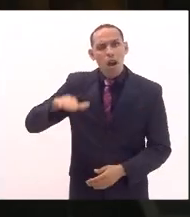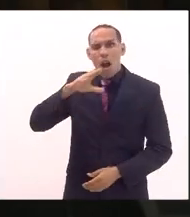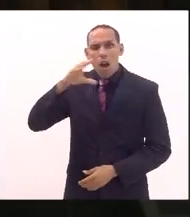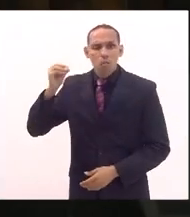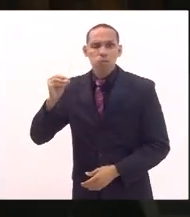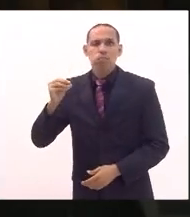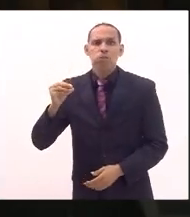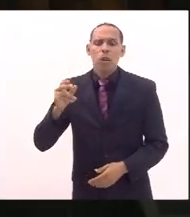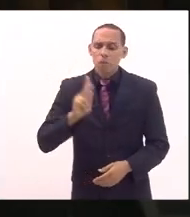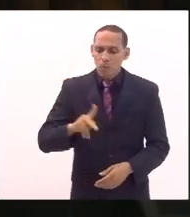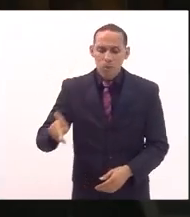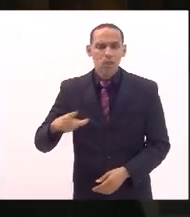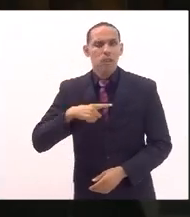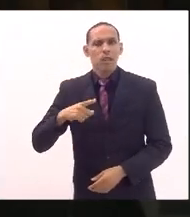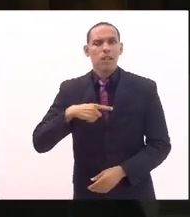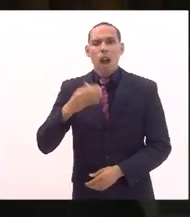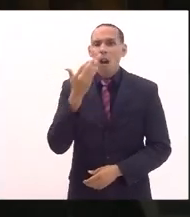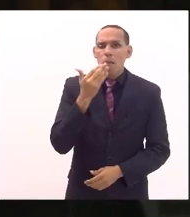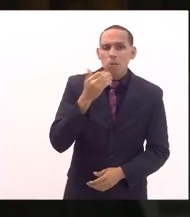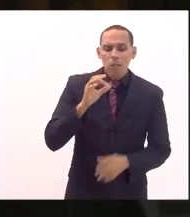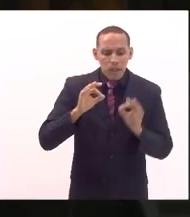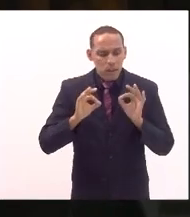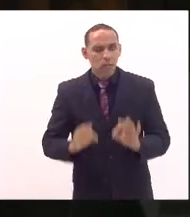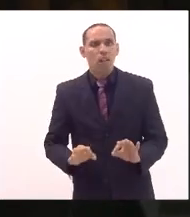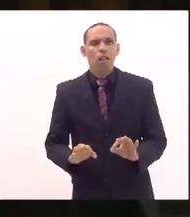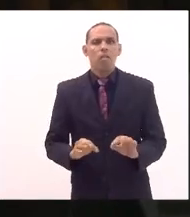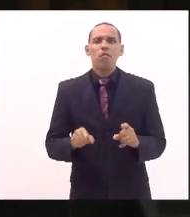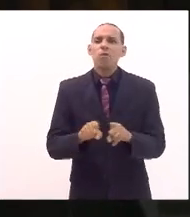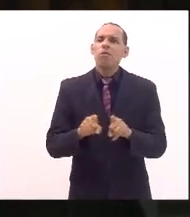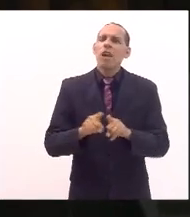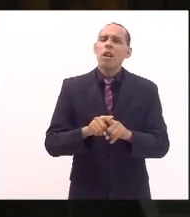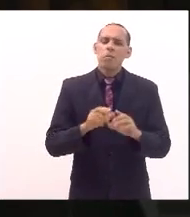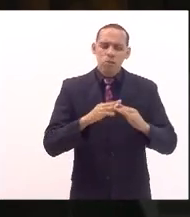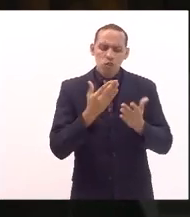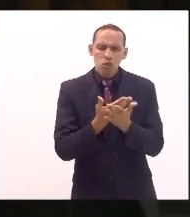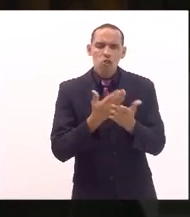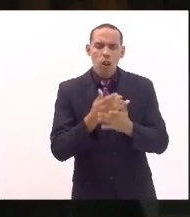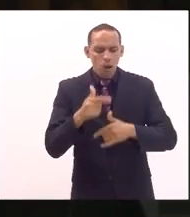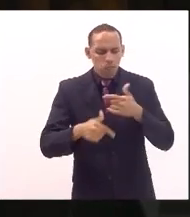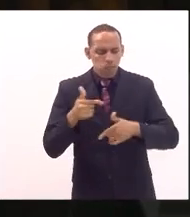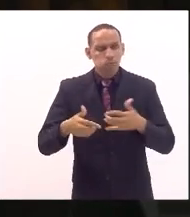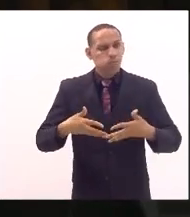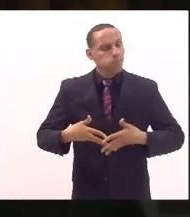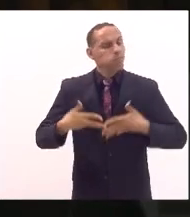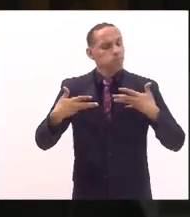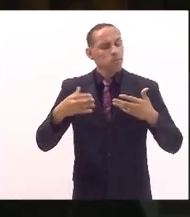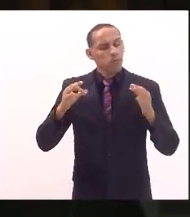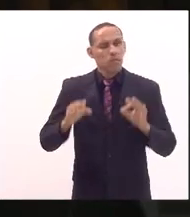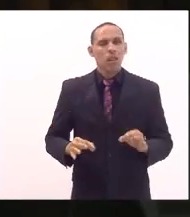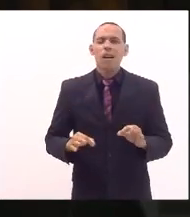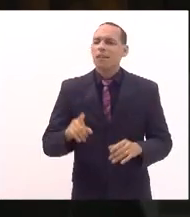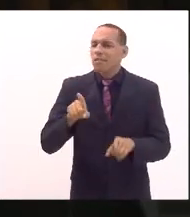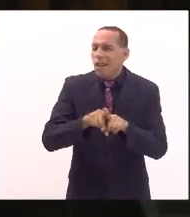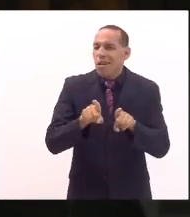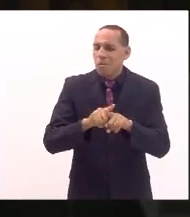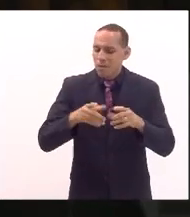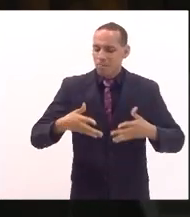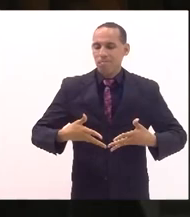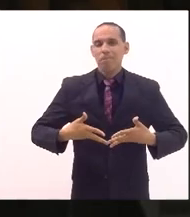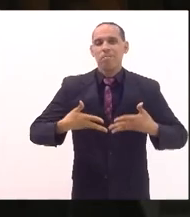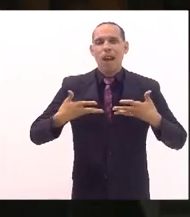sem Alimentação adequada e sem escolas que funcionam com o mínimo de dignidade aliás por falar em dignidade